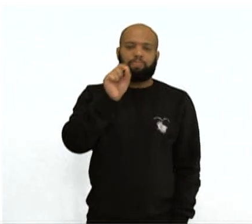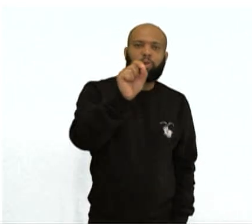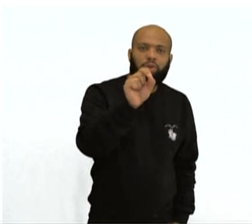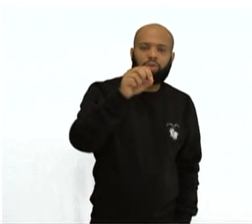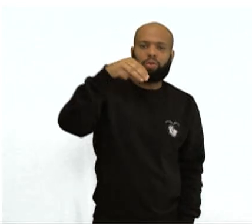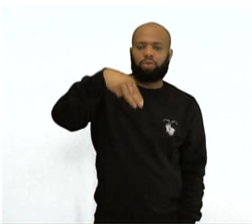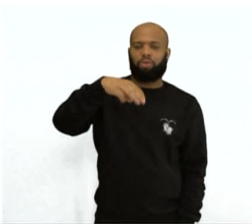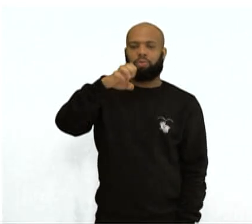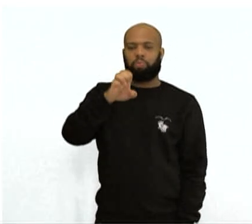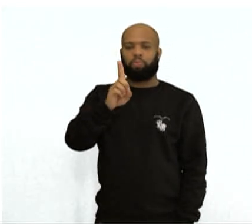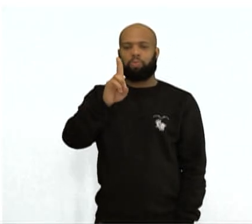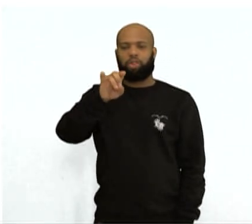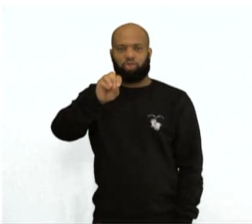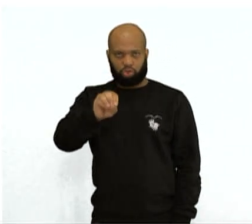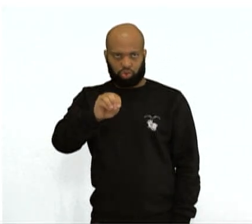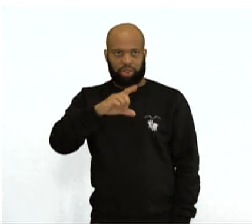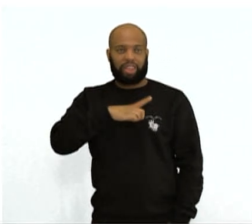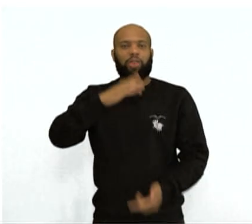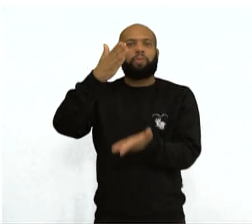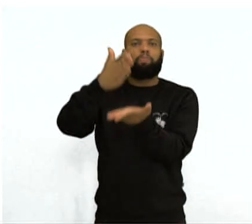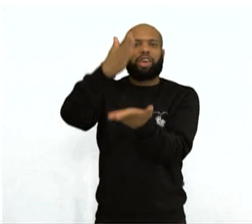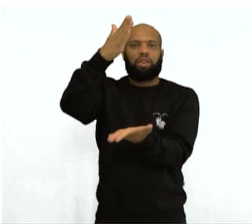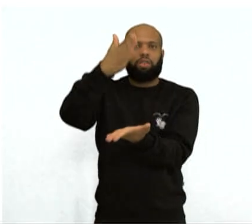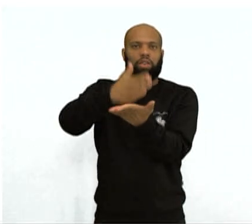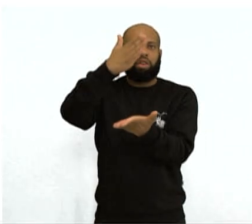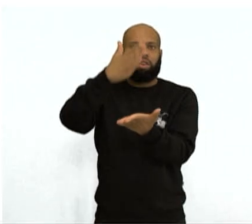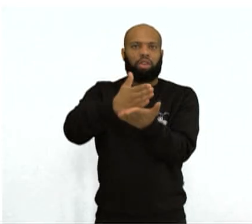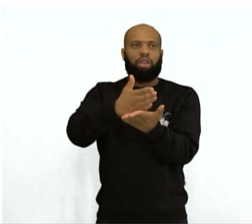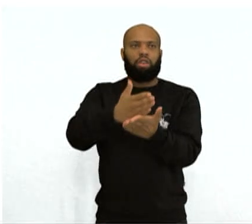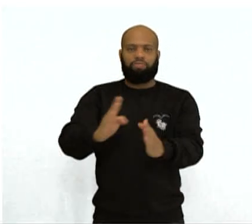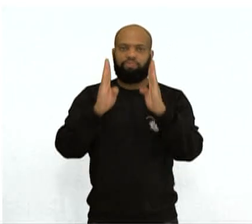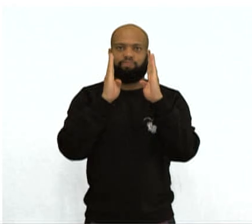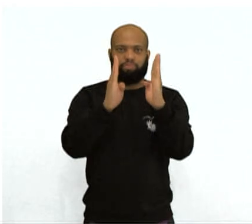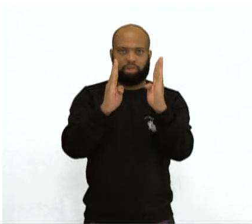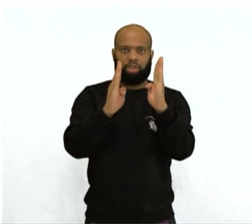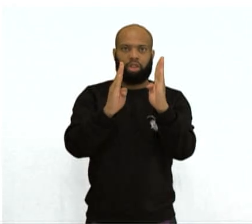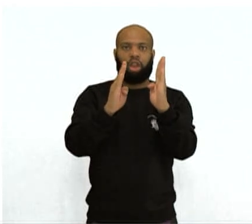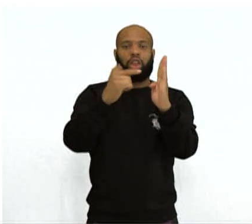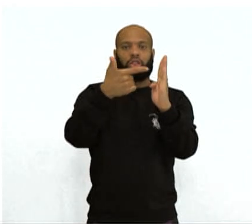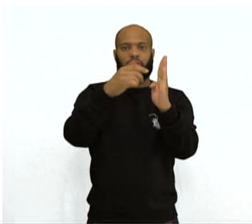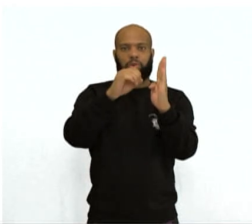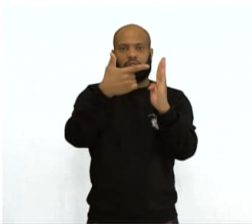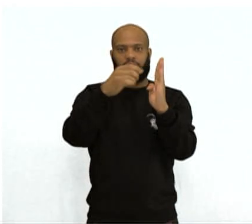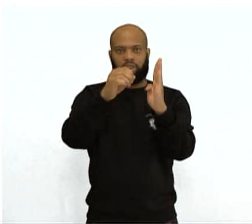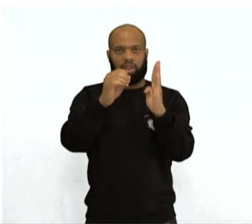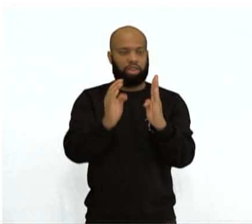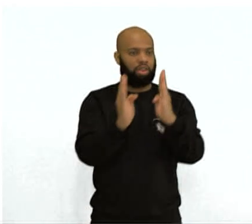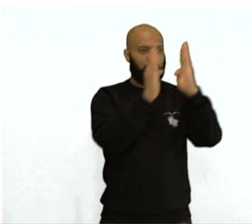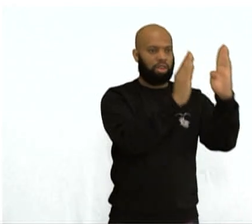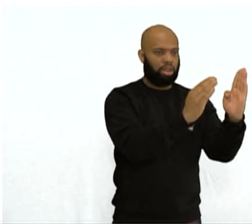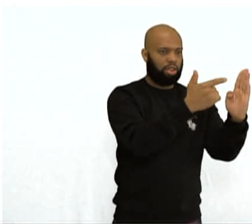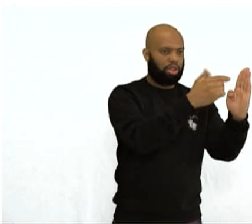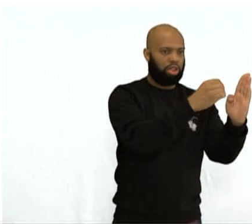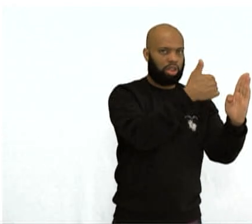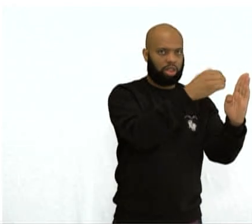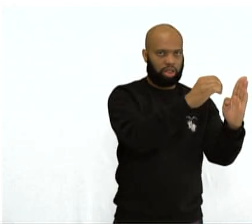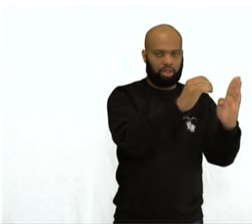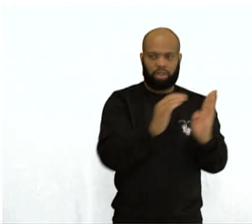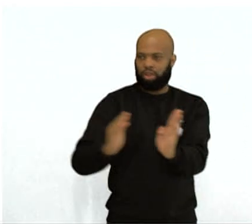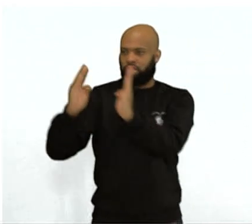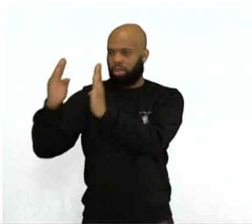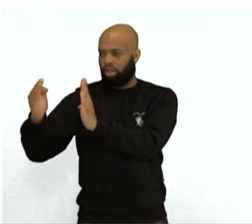né? Entre 2010 e 2030. Então, isso ali que é o ponto médio. Tá bom, galerinha? Então, como que